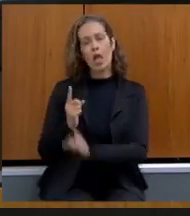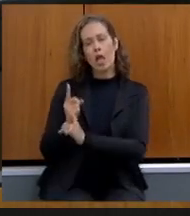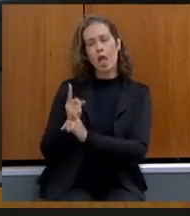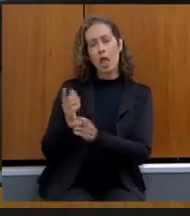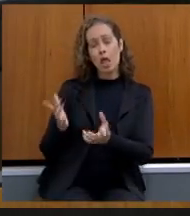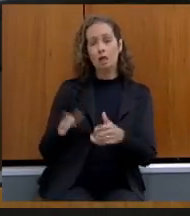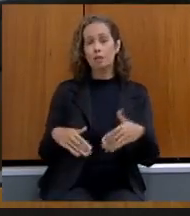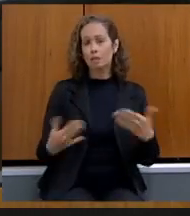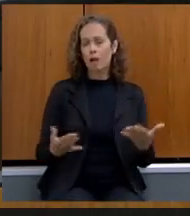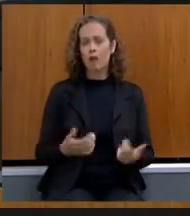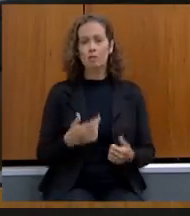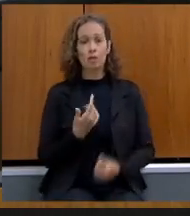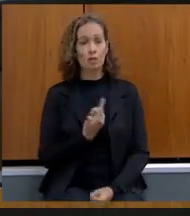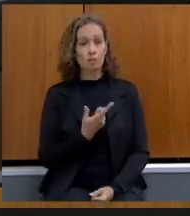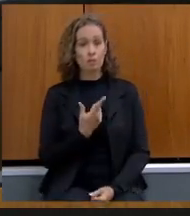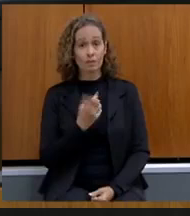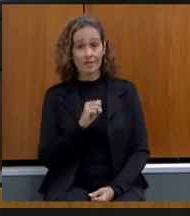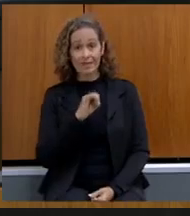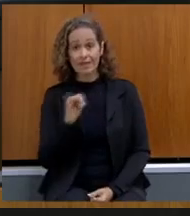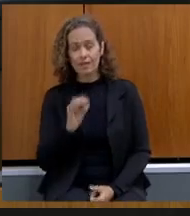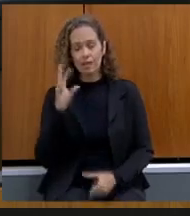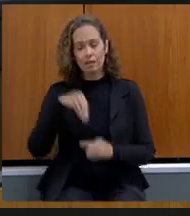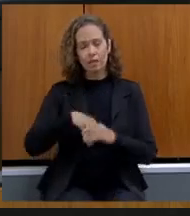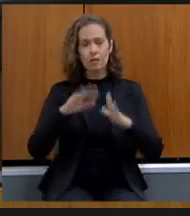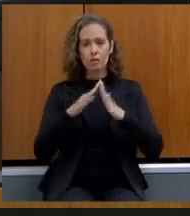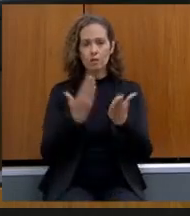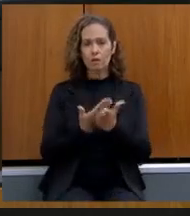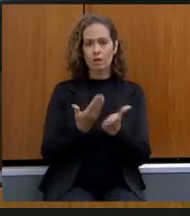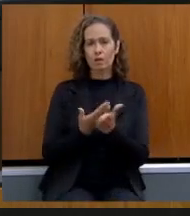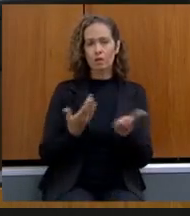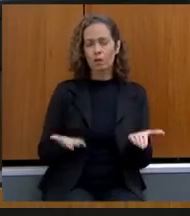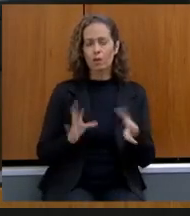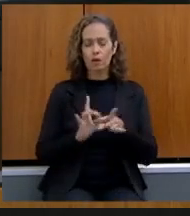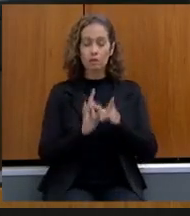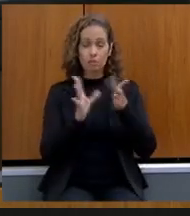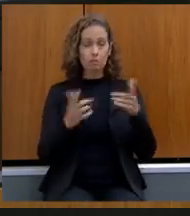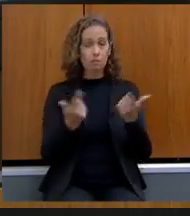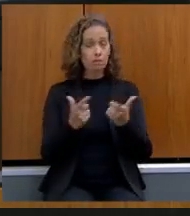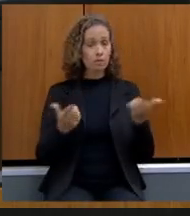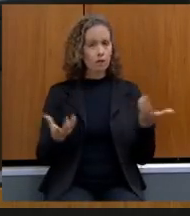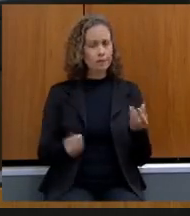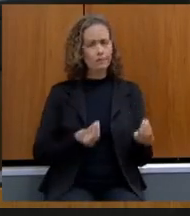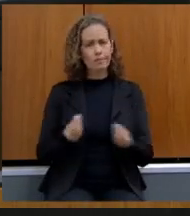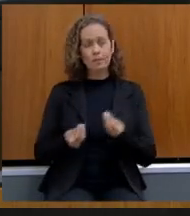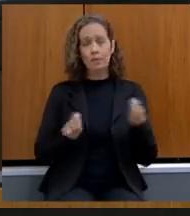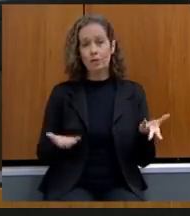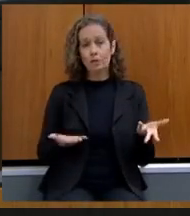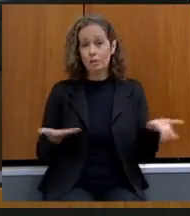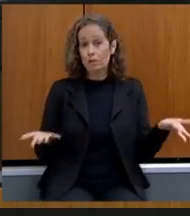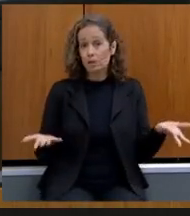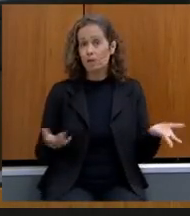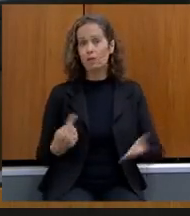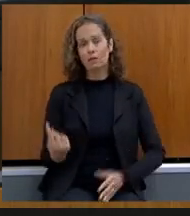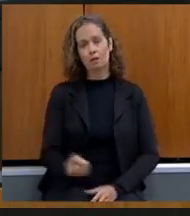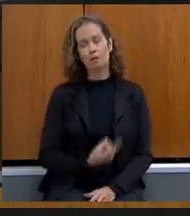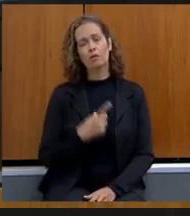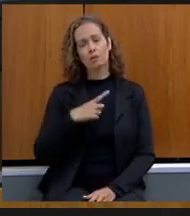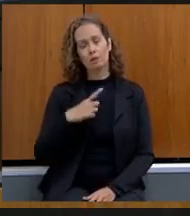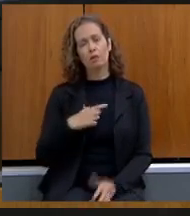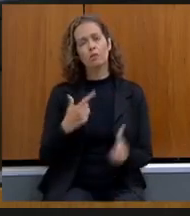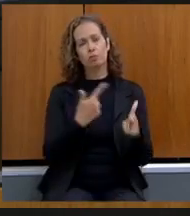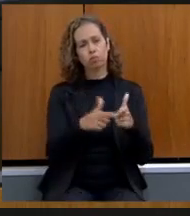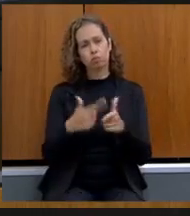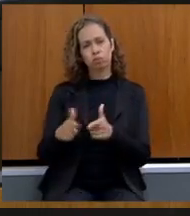não tivermos na escola esse espaço que faz parte da educação é nós vamos ter de fato muitos